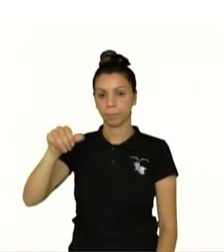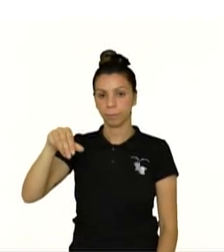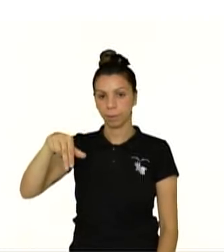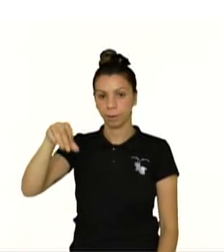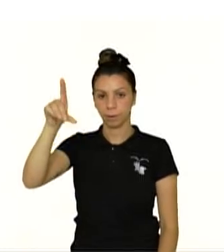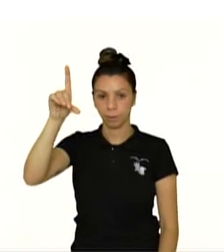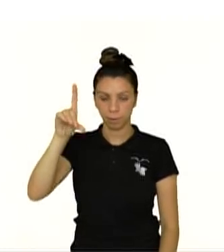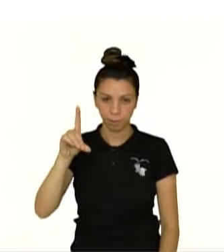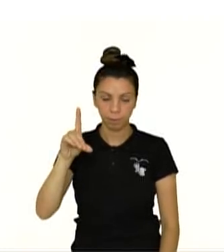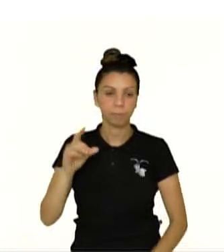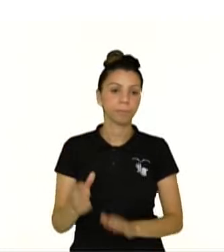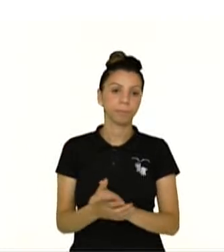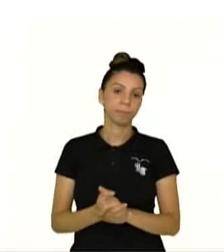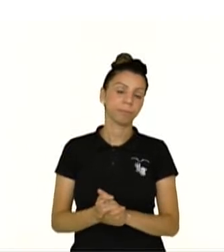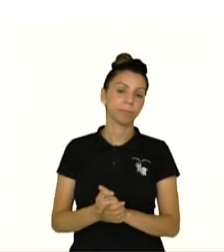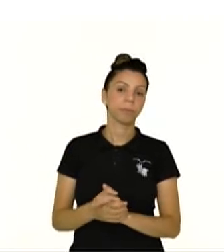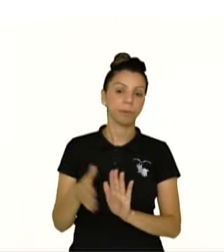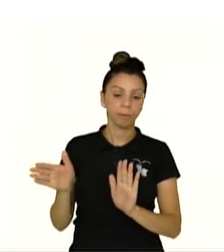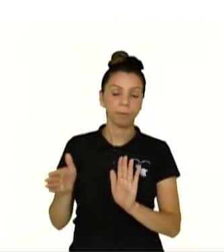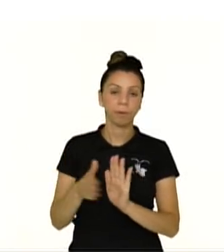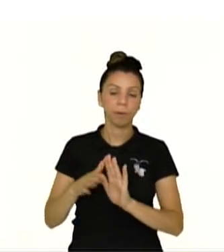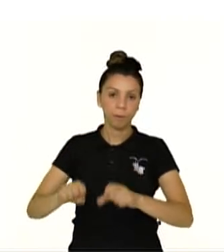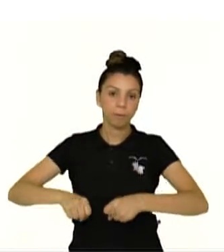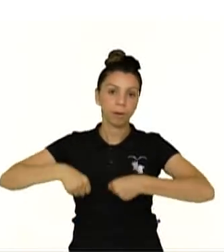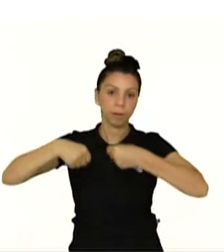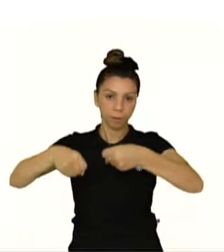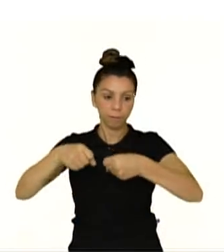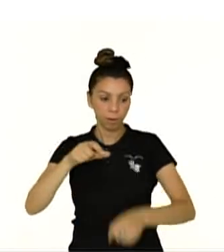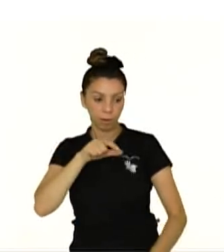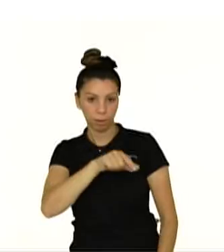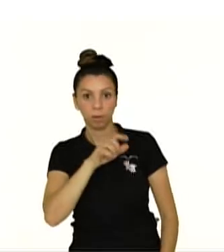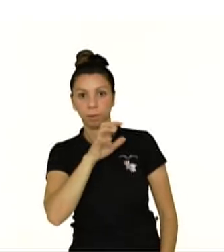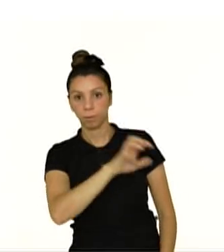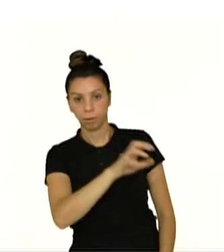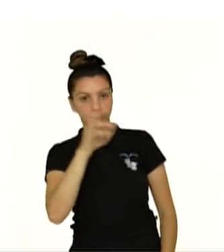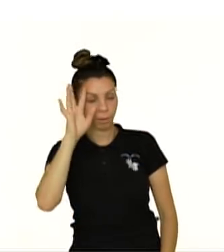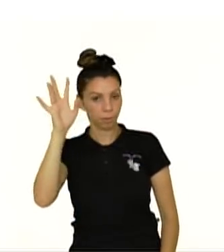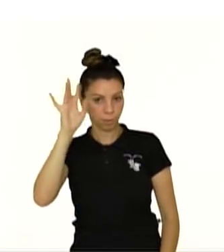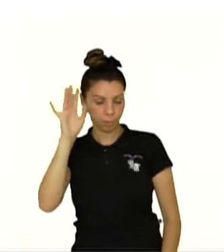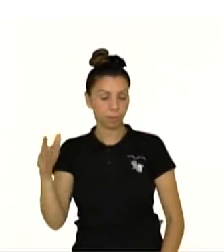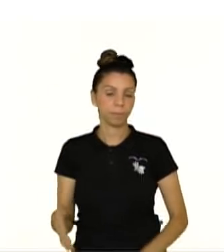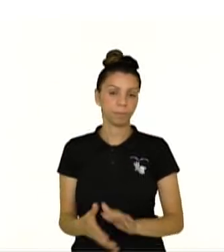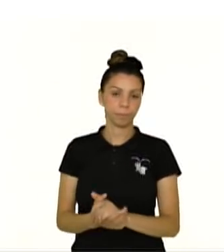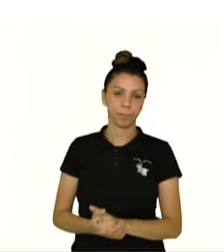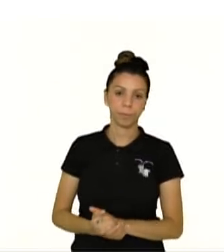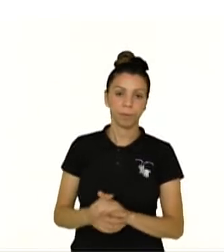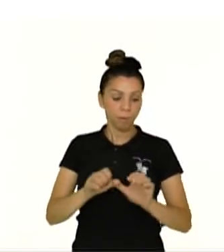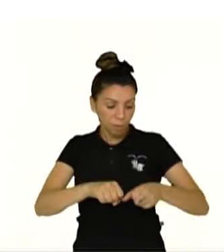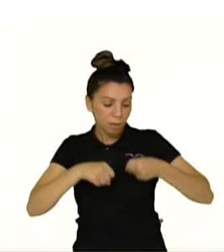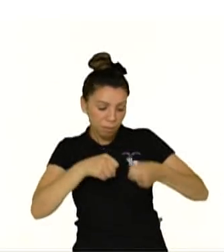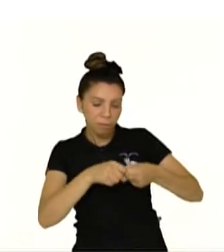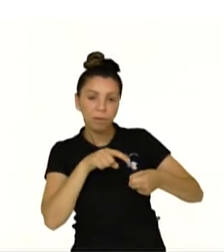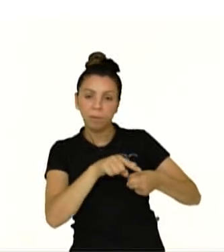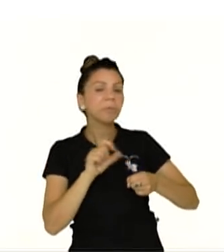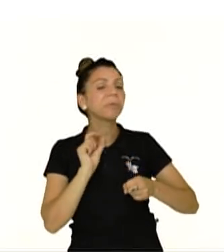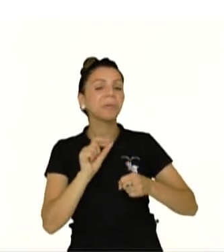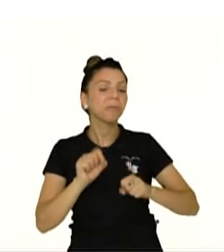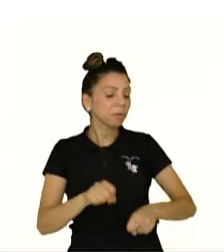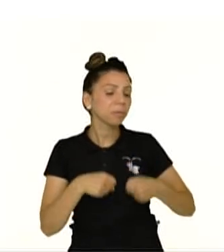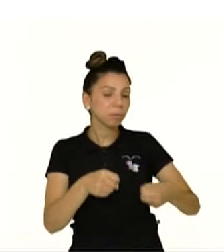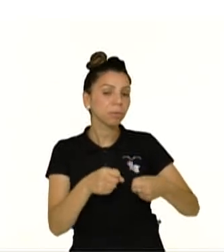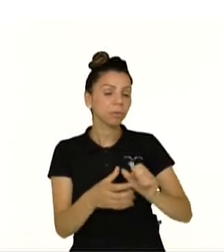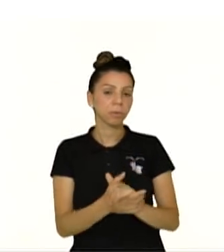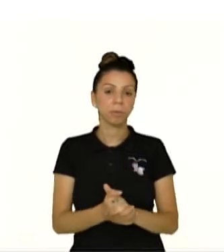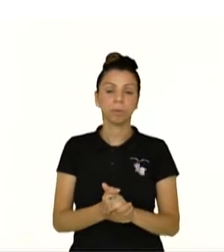ele vai dizer o seguinte, ele vai defender o monogenismo. E o que ele vai defender? Que